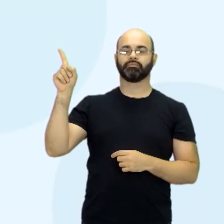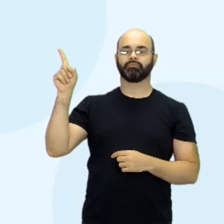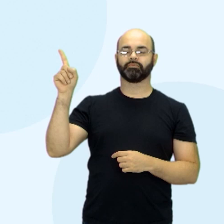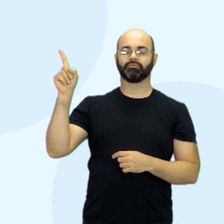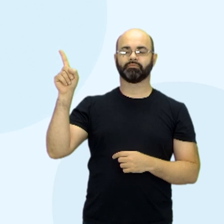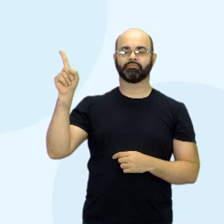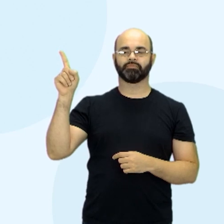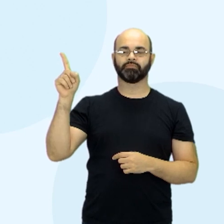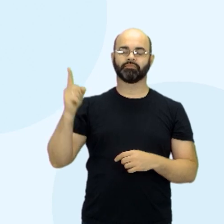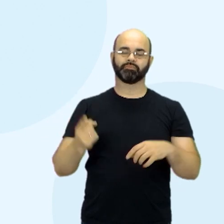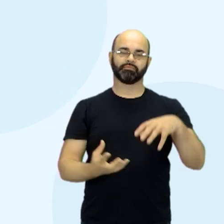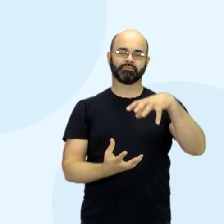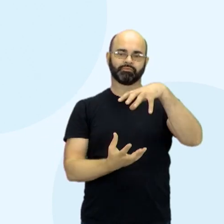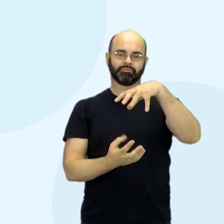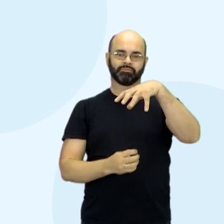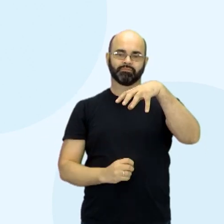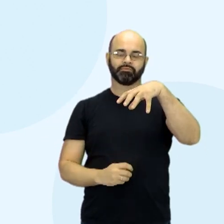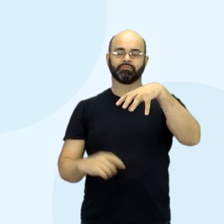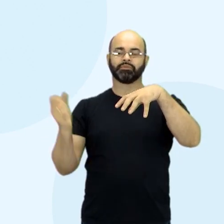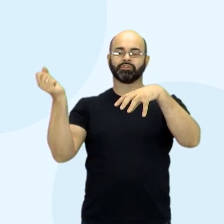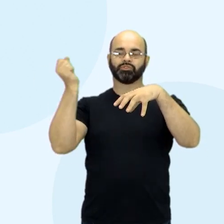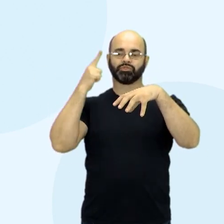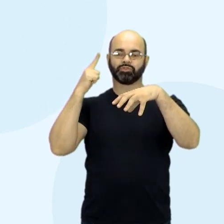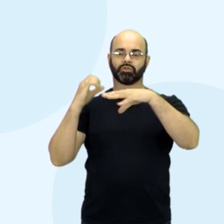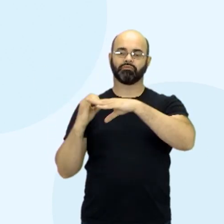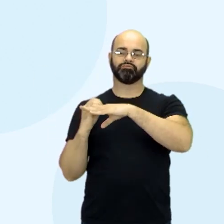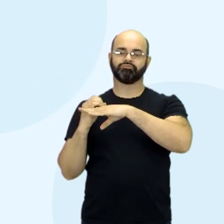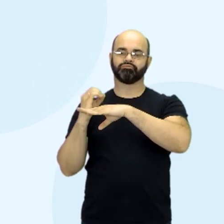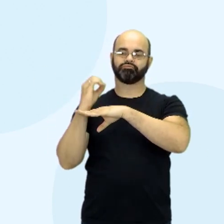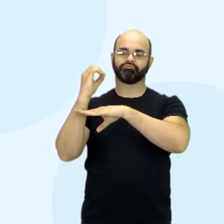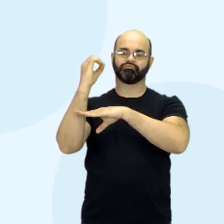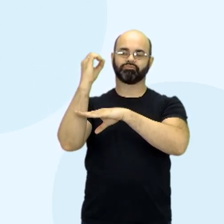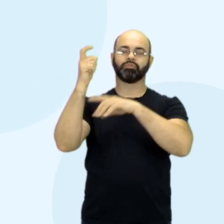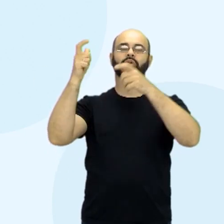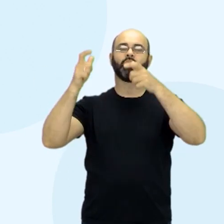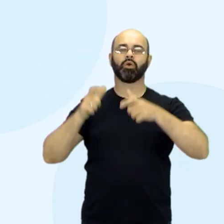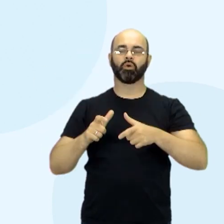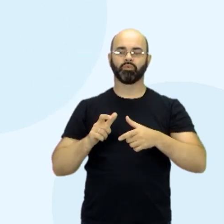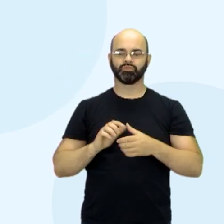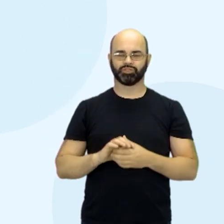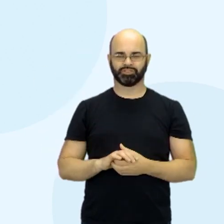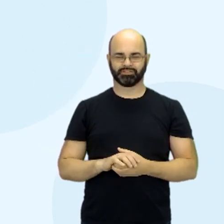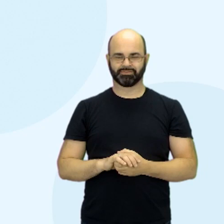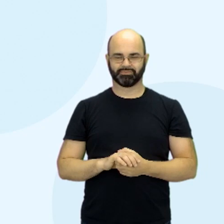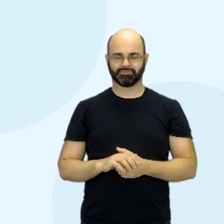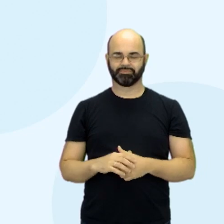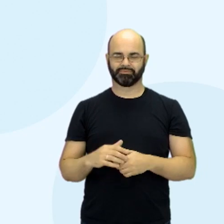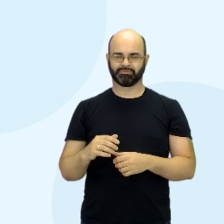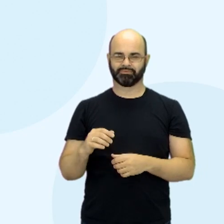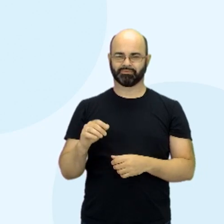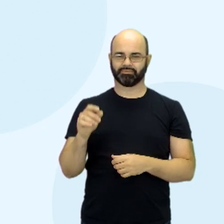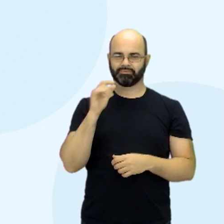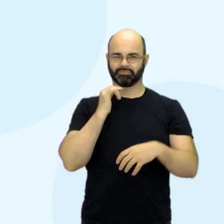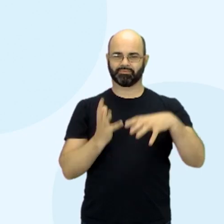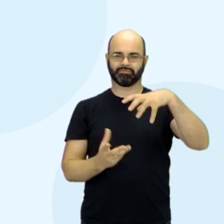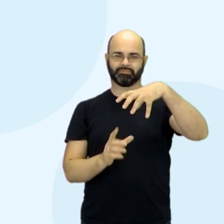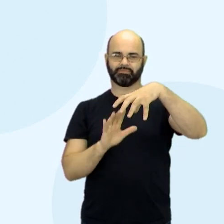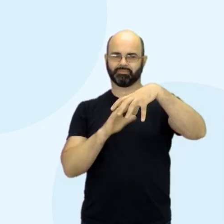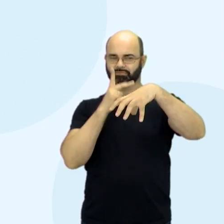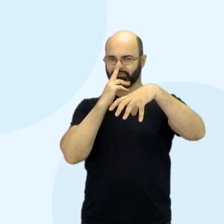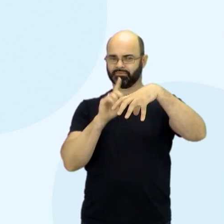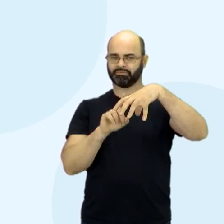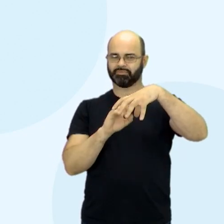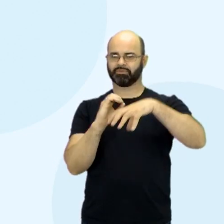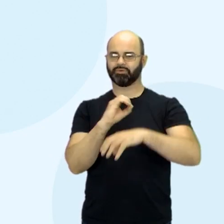ponto cardeal o sol nasce Será que ele nasce no ponto cardeal